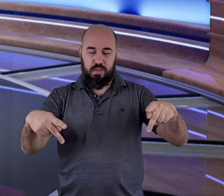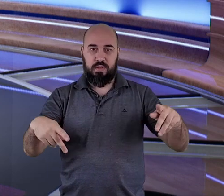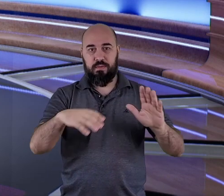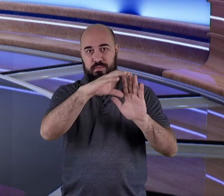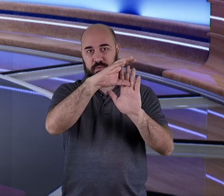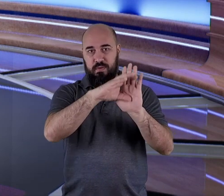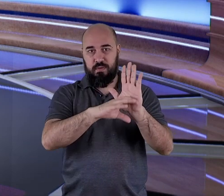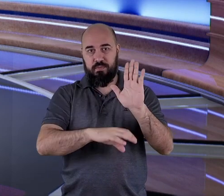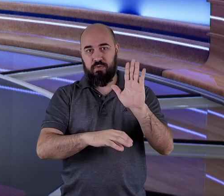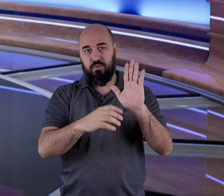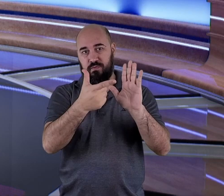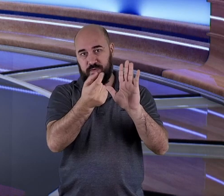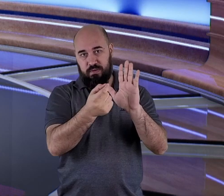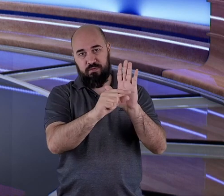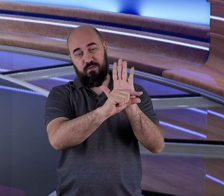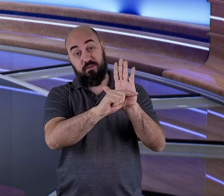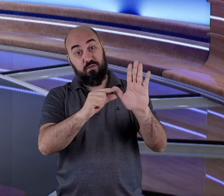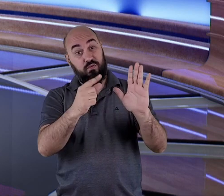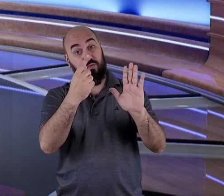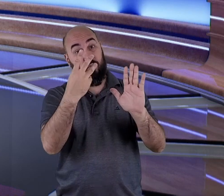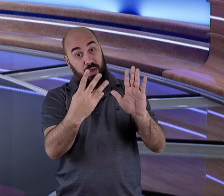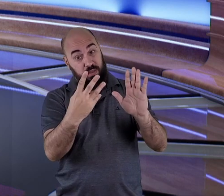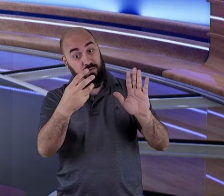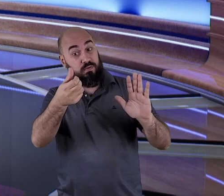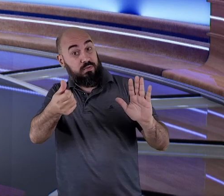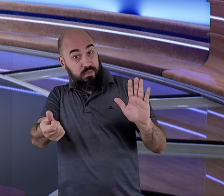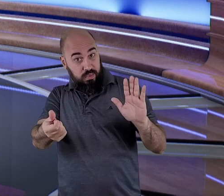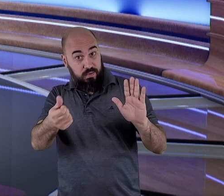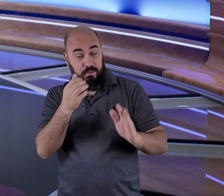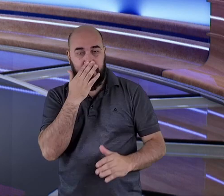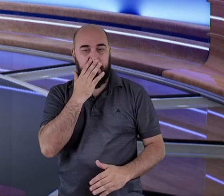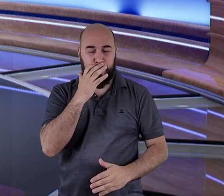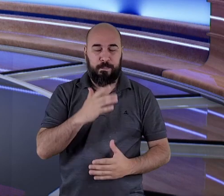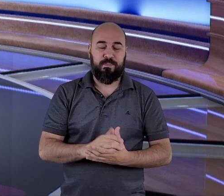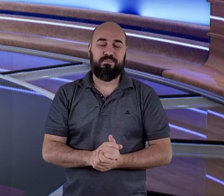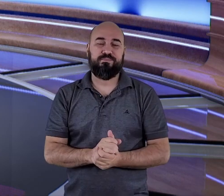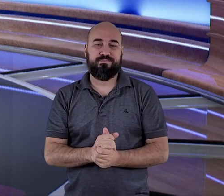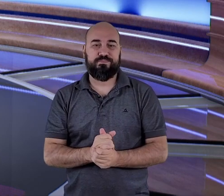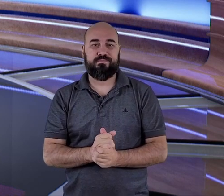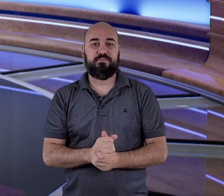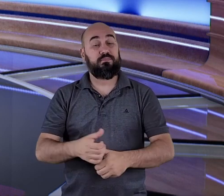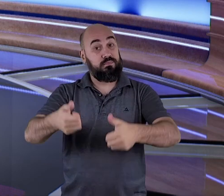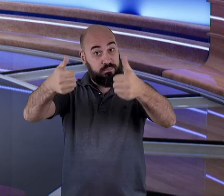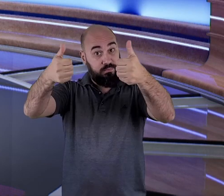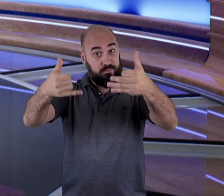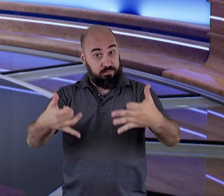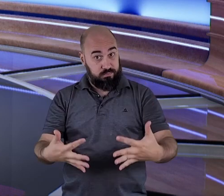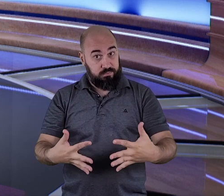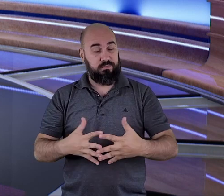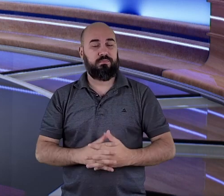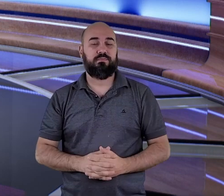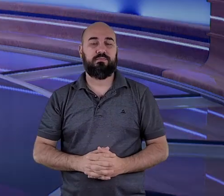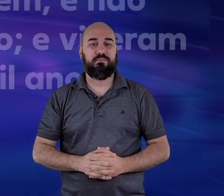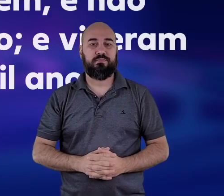agora os versículos 4 e 6. Apocalipse capítulo 20, versos 4 e 6, diz